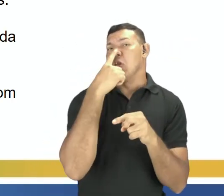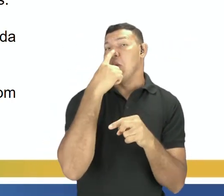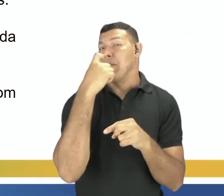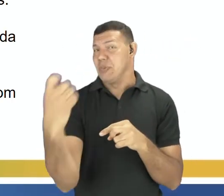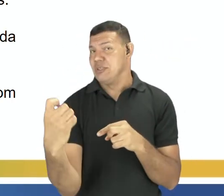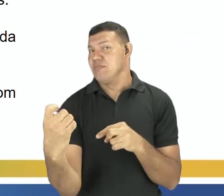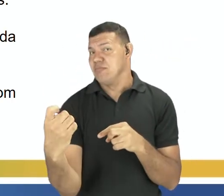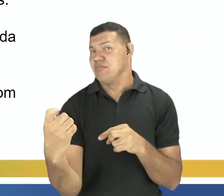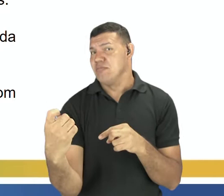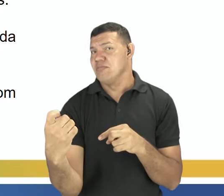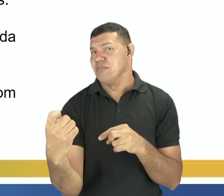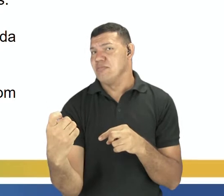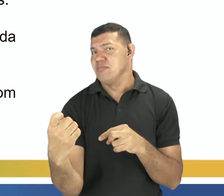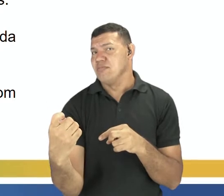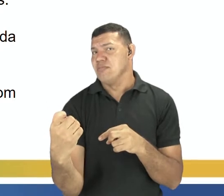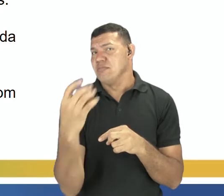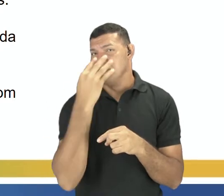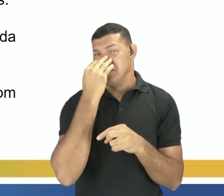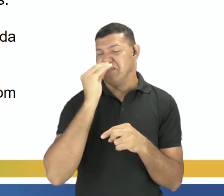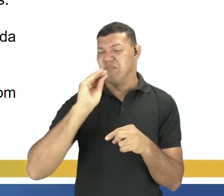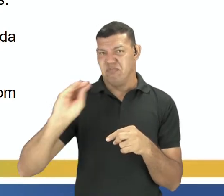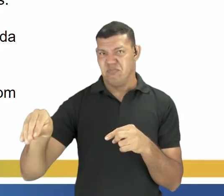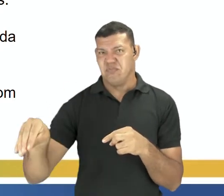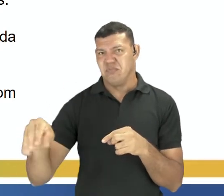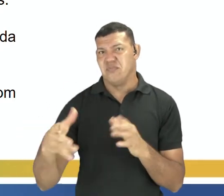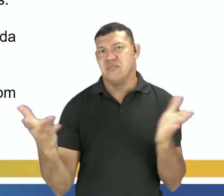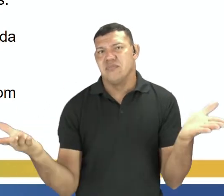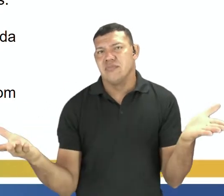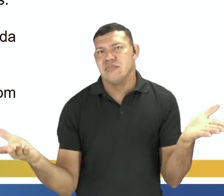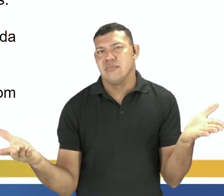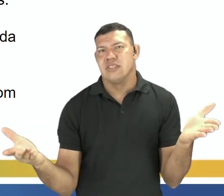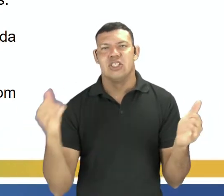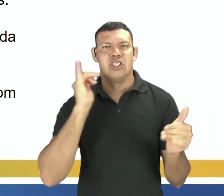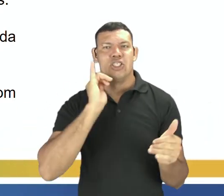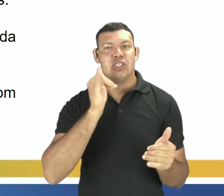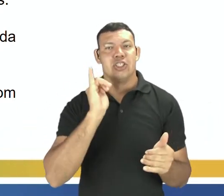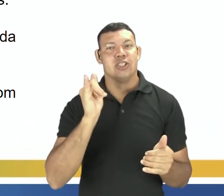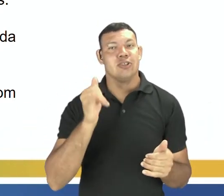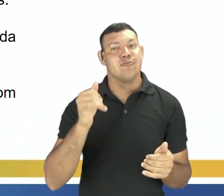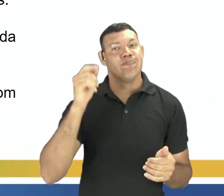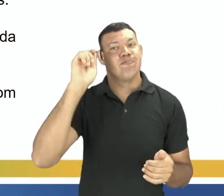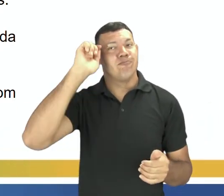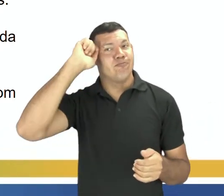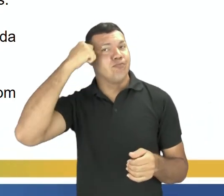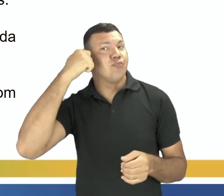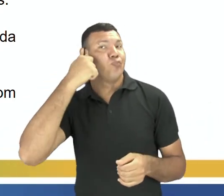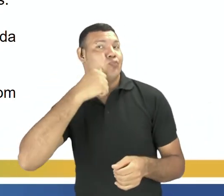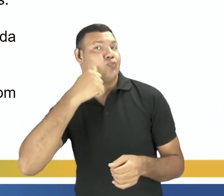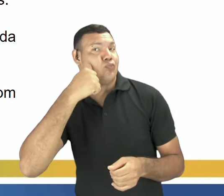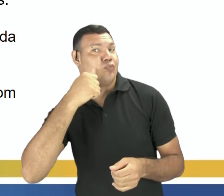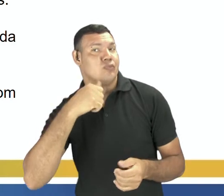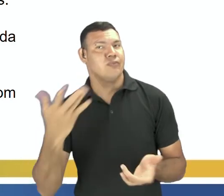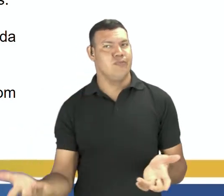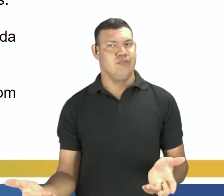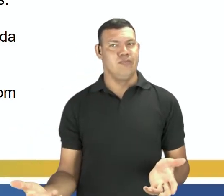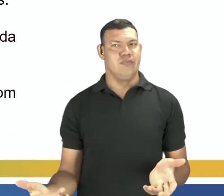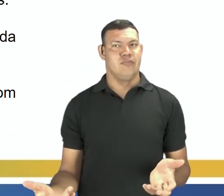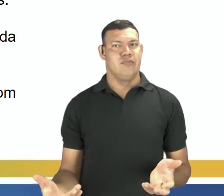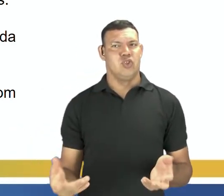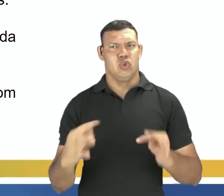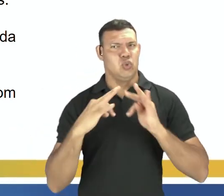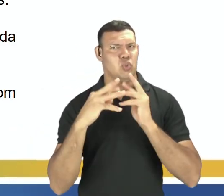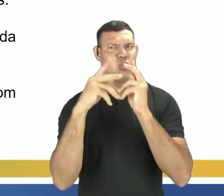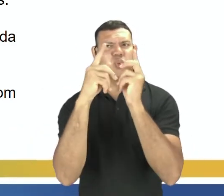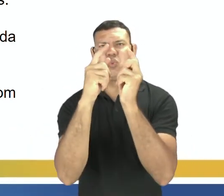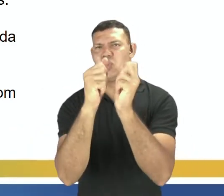aos criados, eu não estou delimitando. E a nossa história fala de quem? Da negrinha, da menina. Ele não fala no